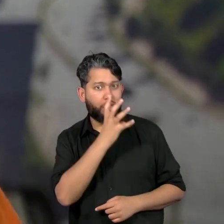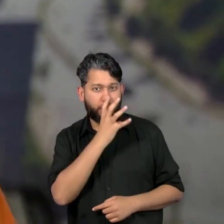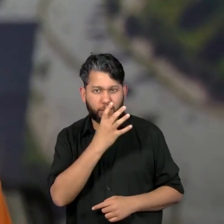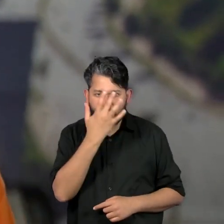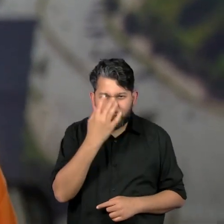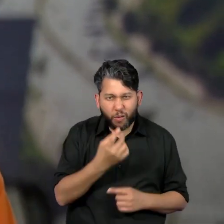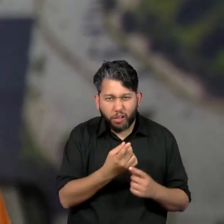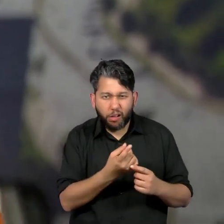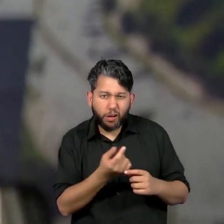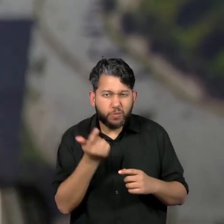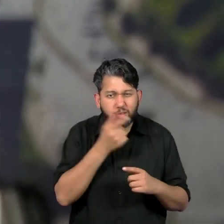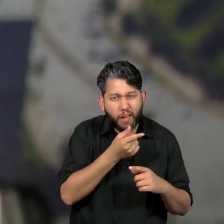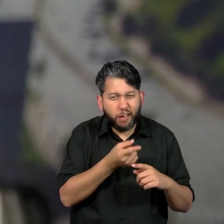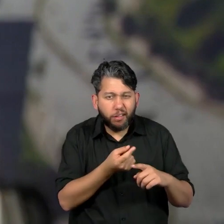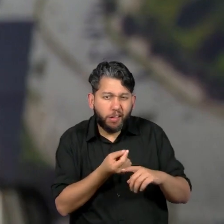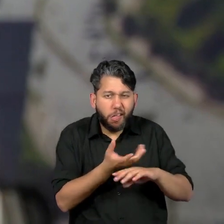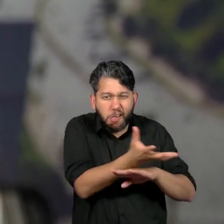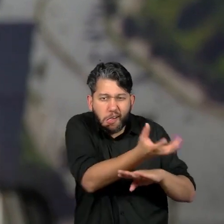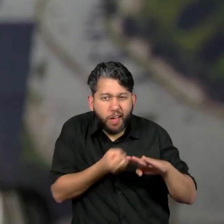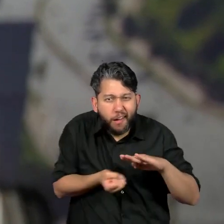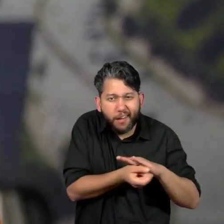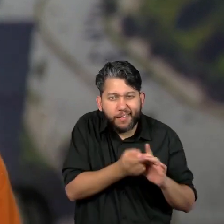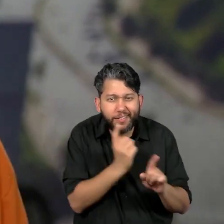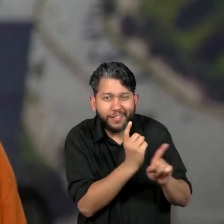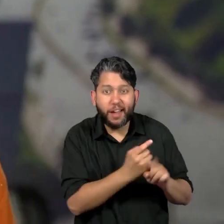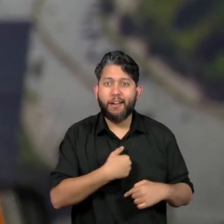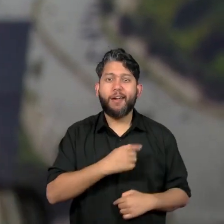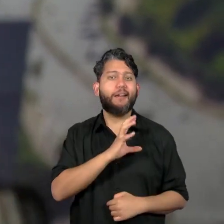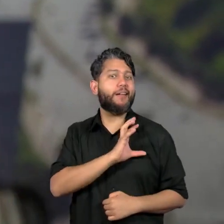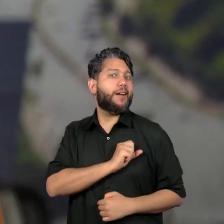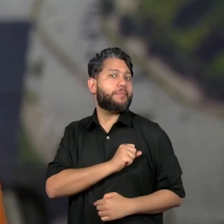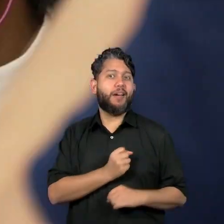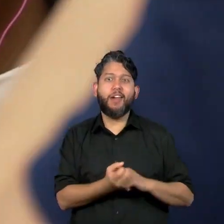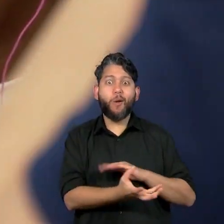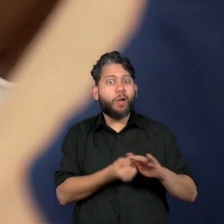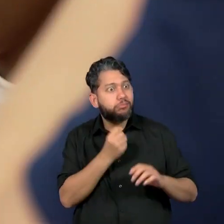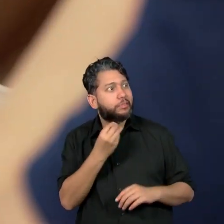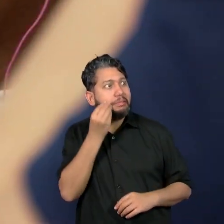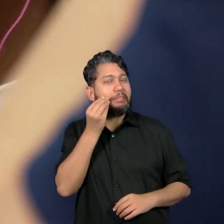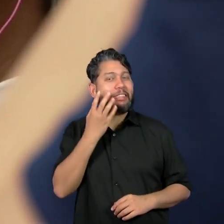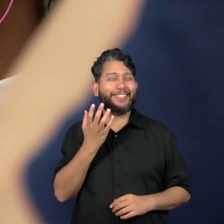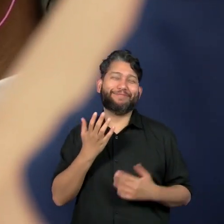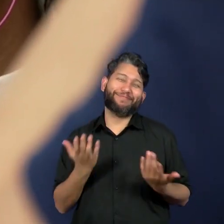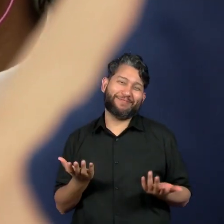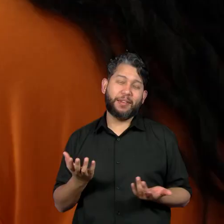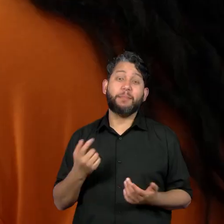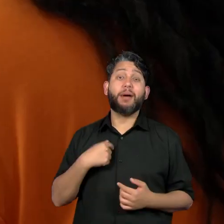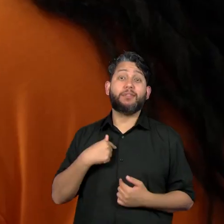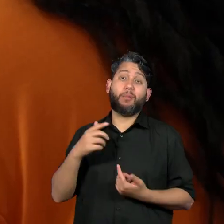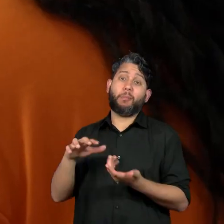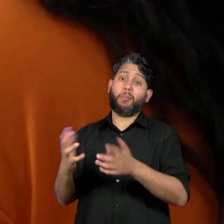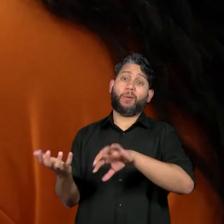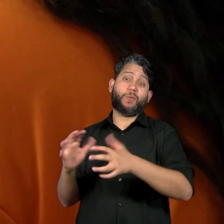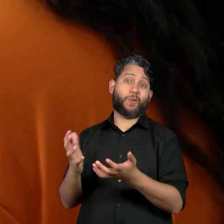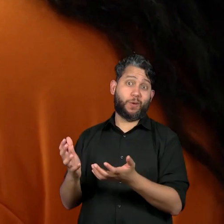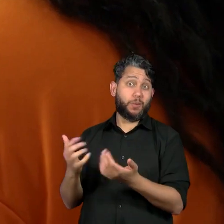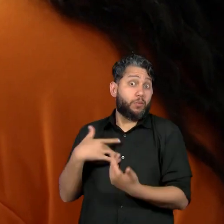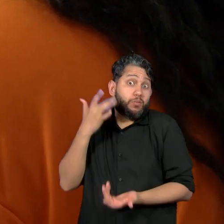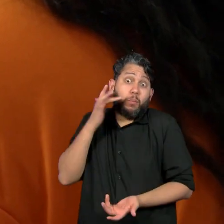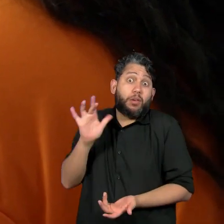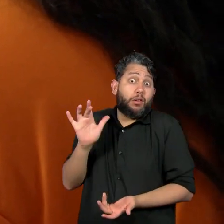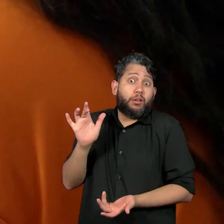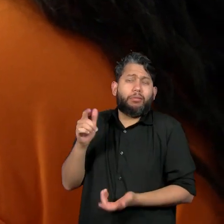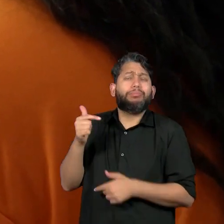eu sempre amei. E aí, eu não sabia até então, antes de morar no Paraisópolis, o nome da profissão e eu